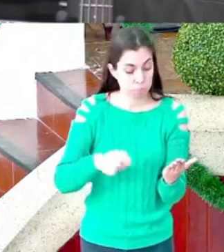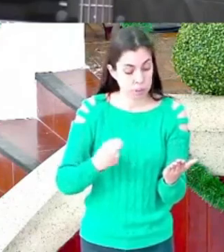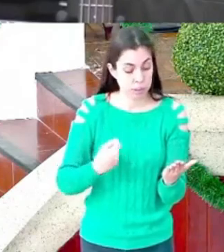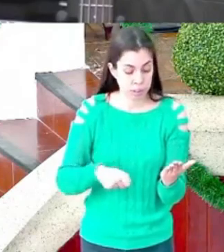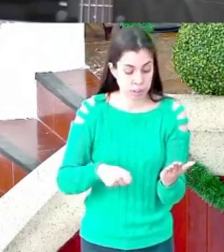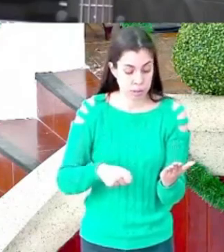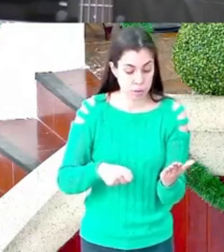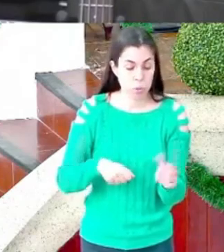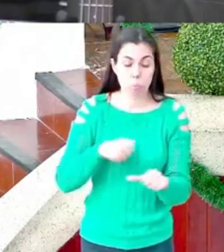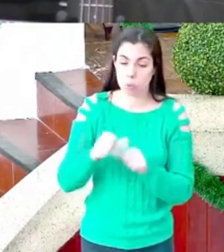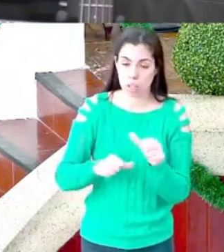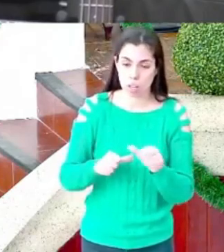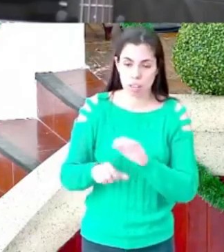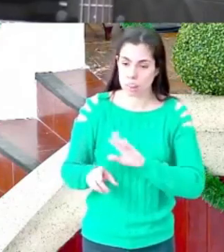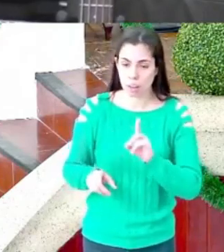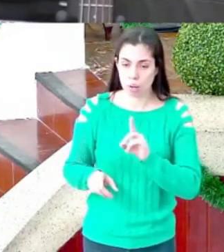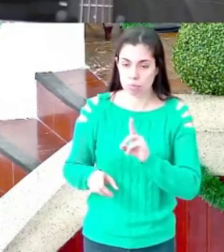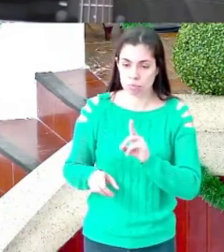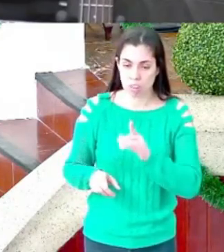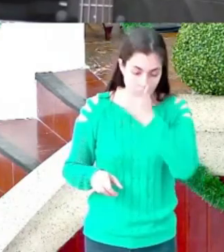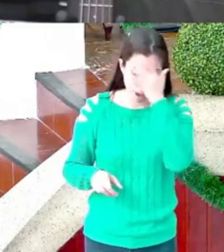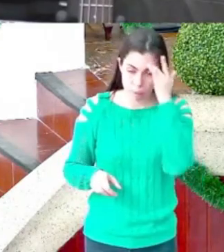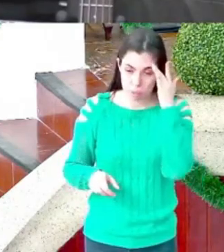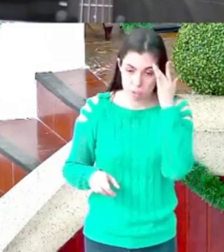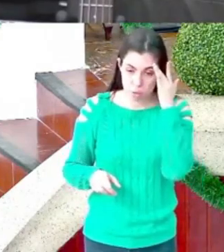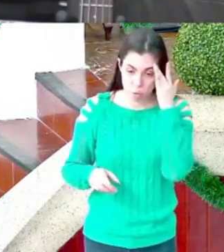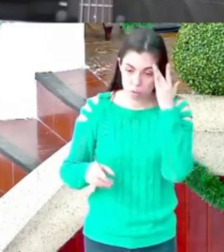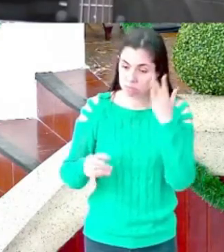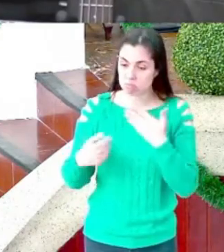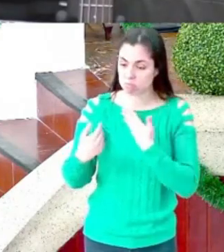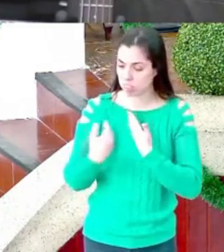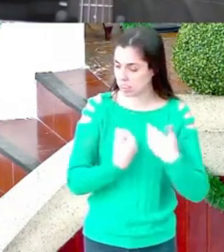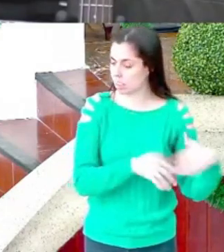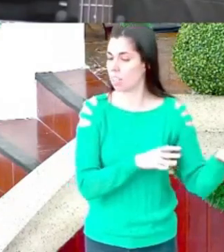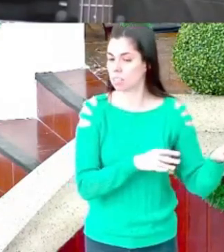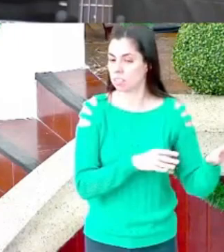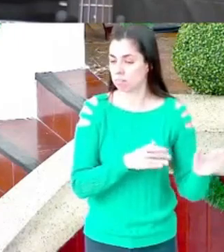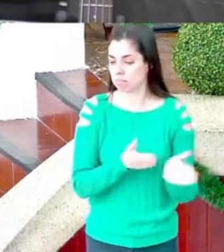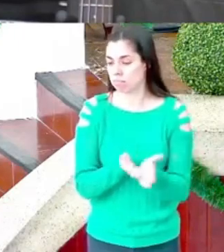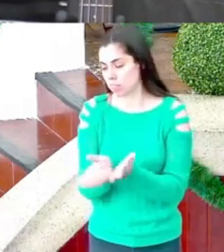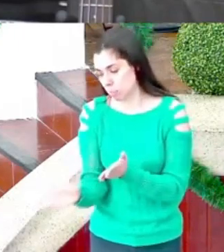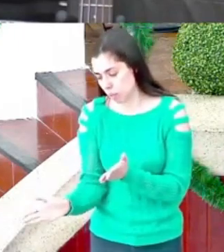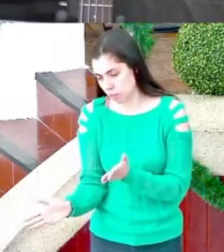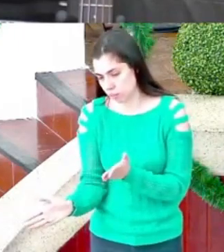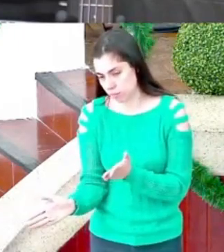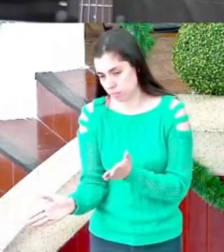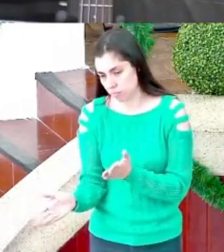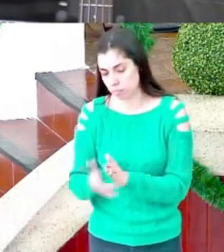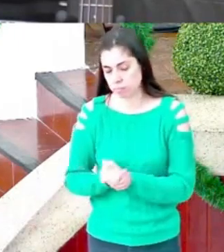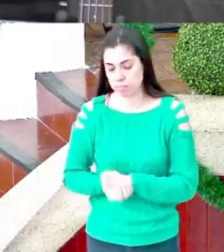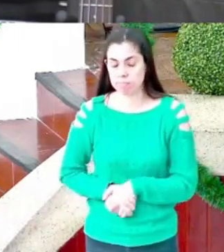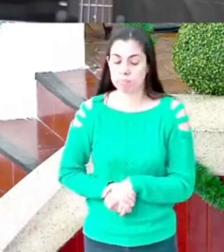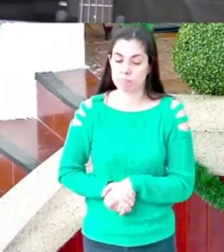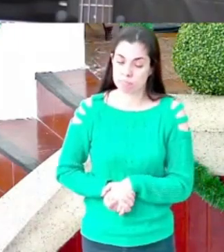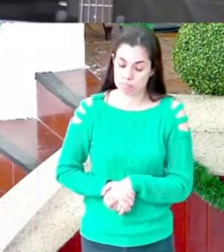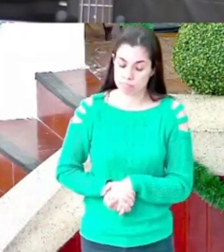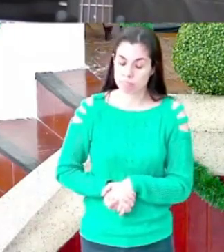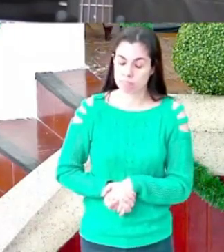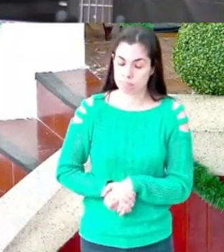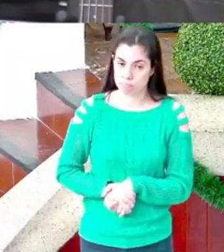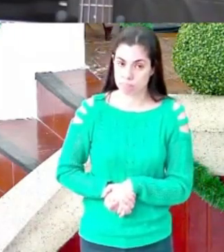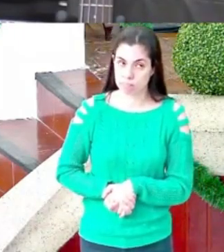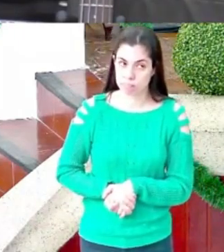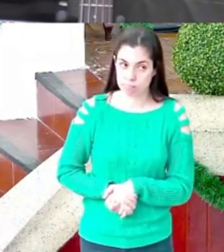Estes também podem se perder ao longo do caminho. Esse texto nos traz preciosas e profundas